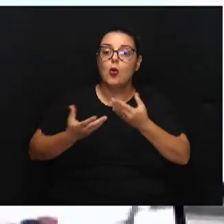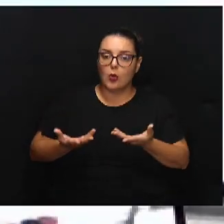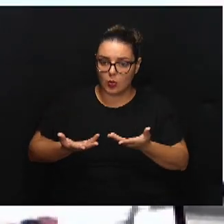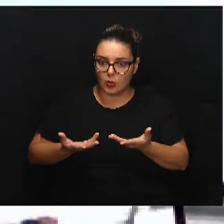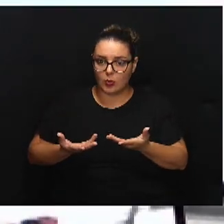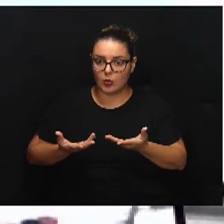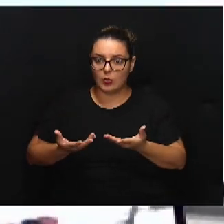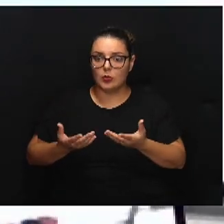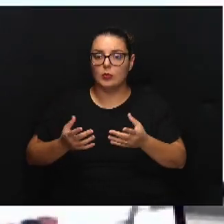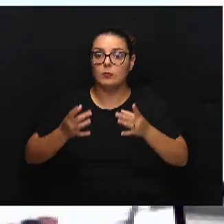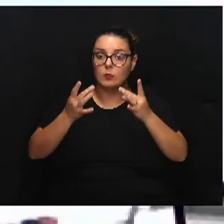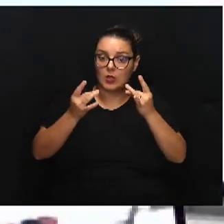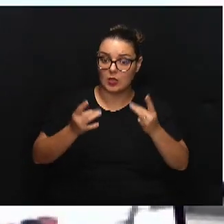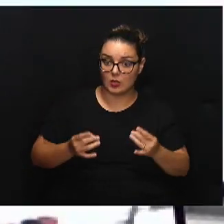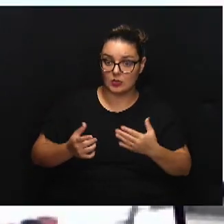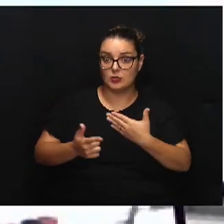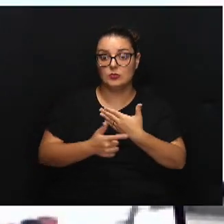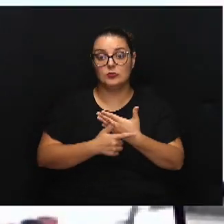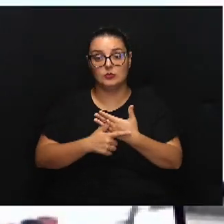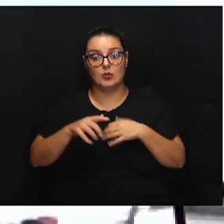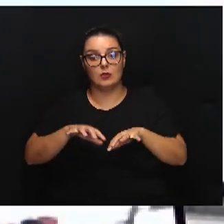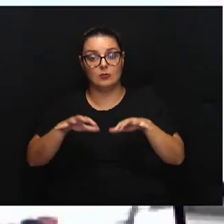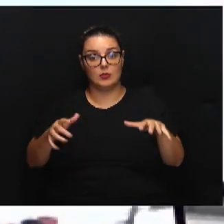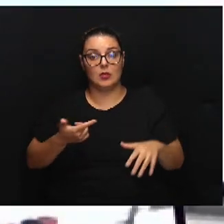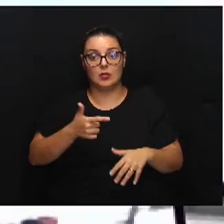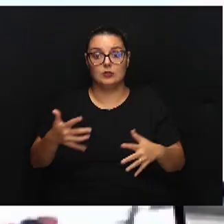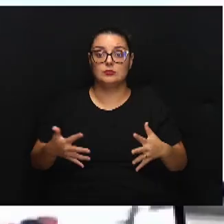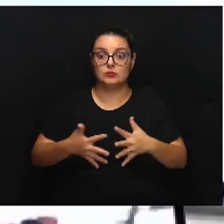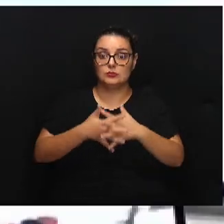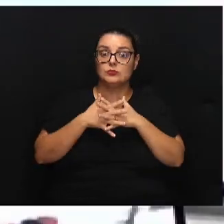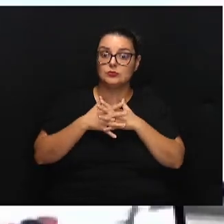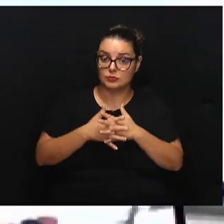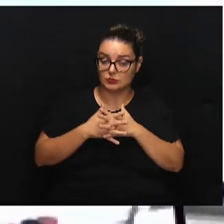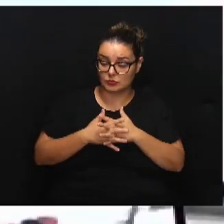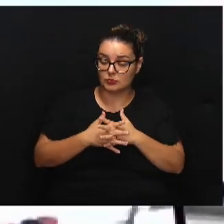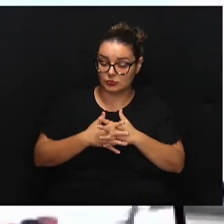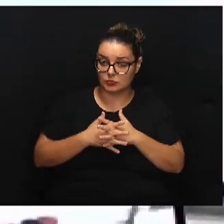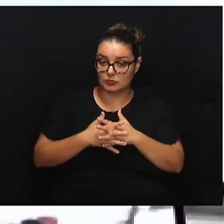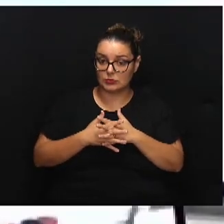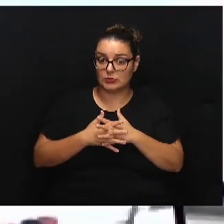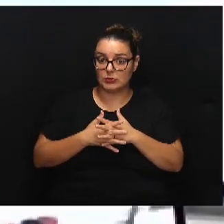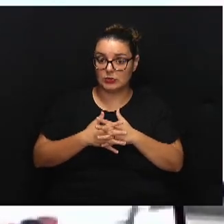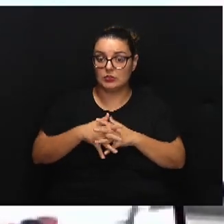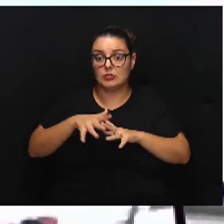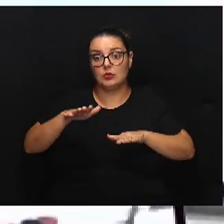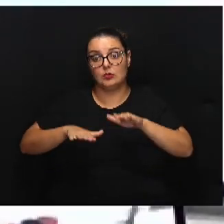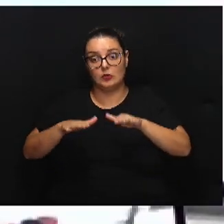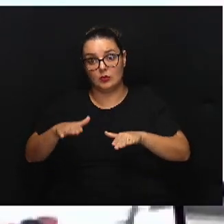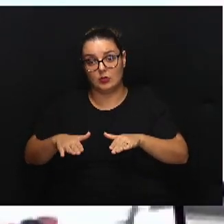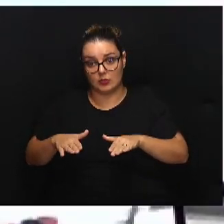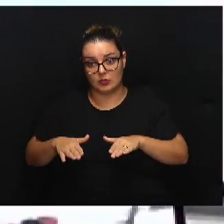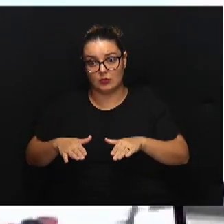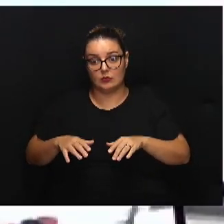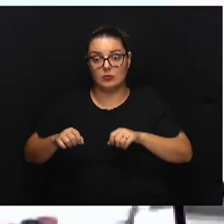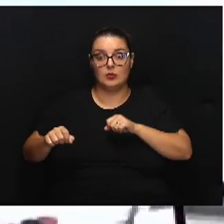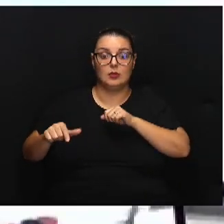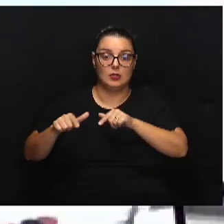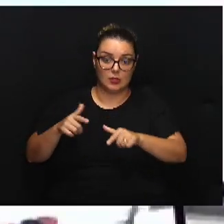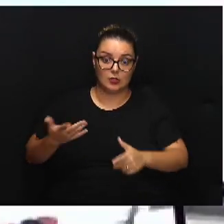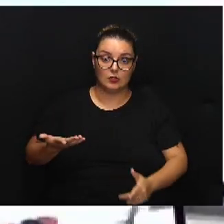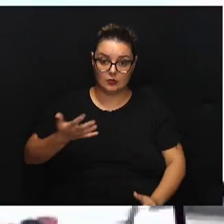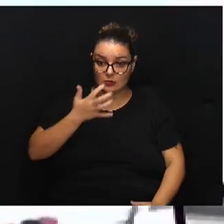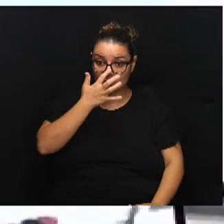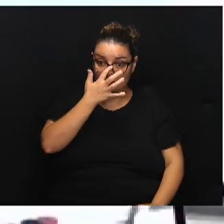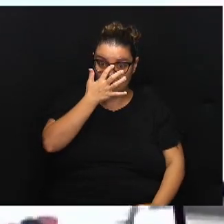essa definição de papéis para que não haja essa confusão e às vezes, com uma formação